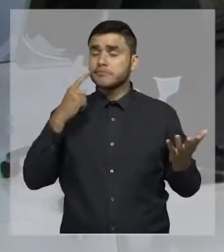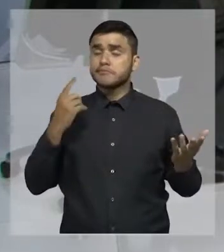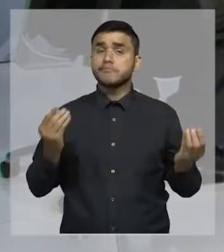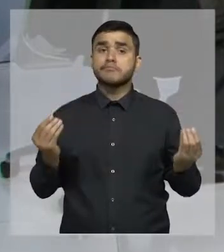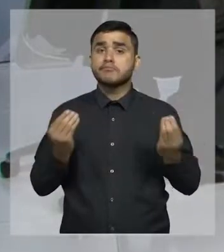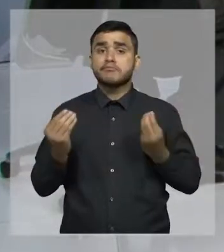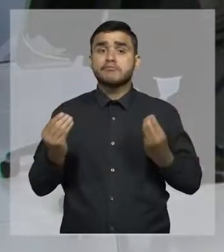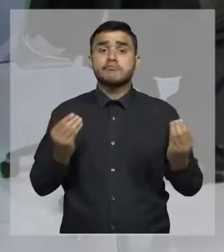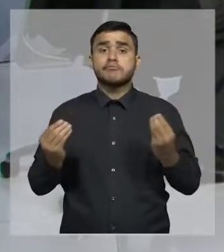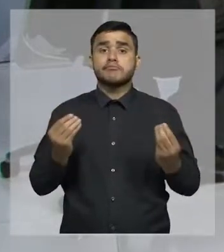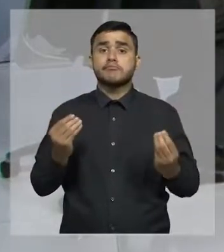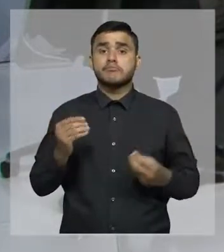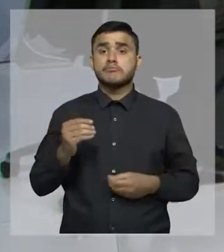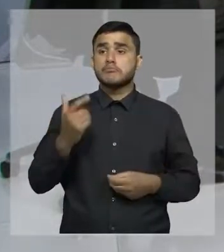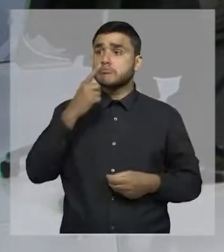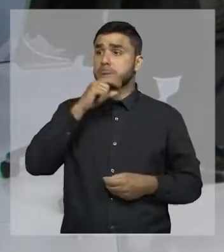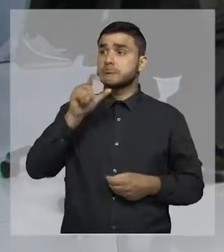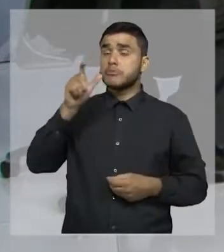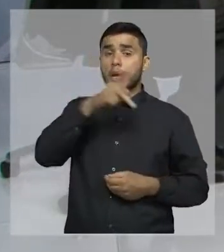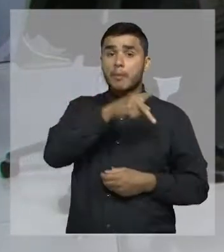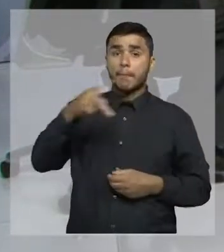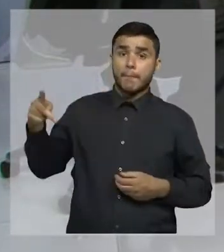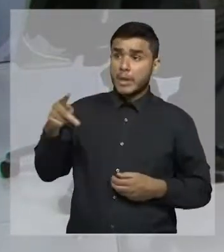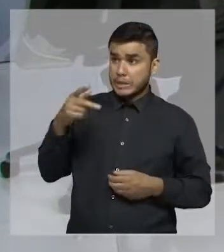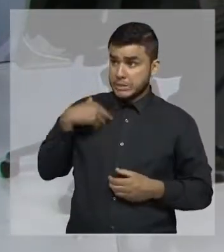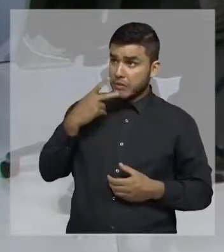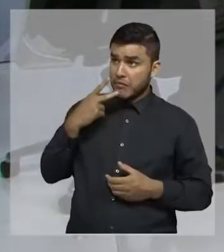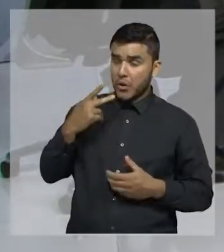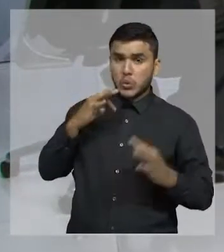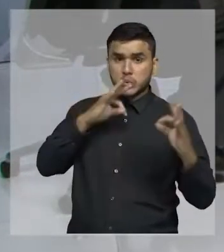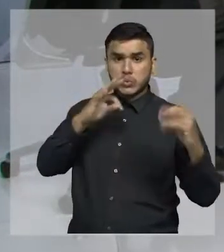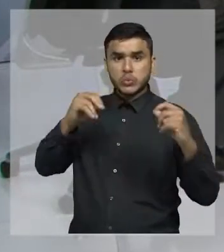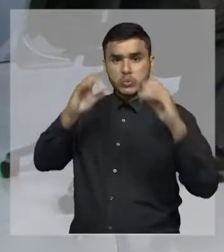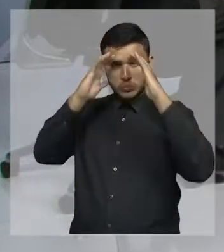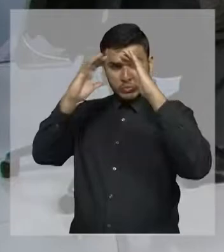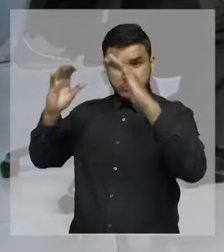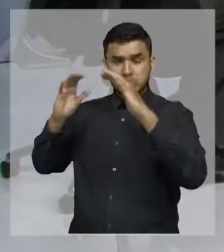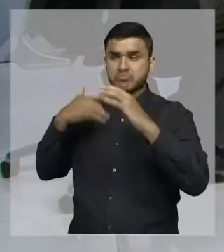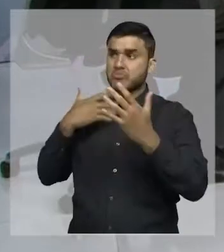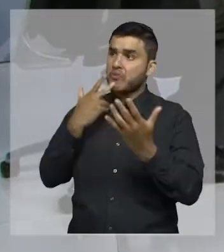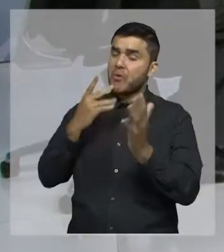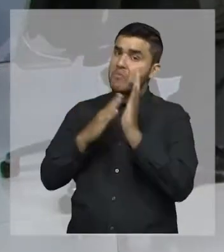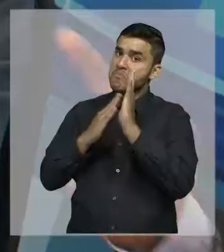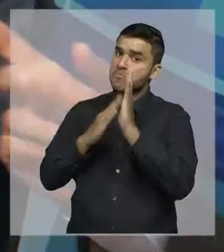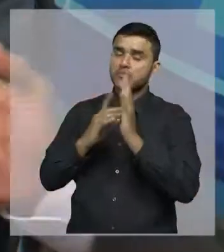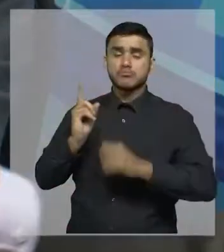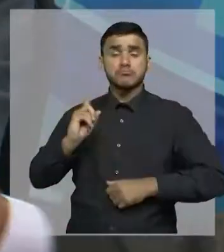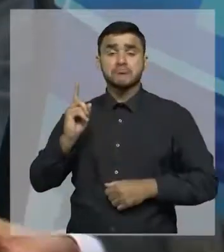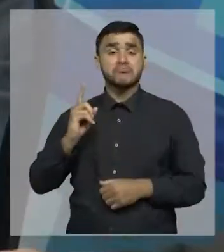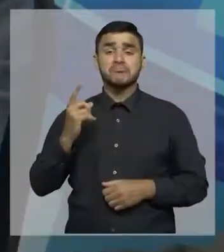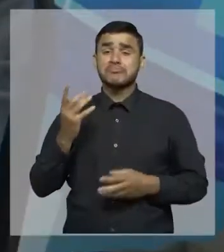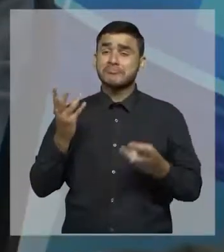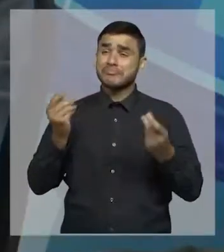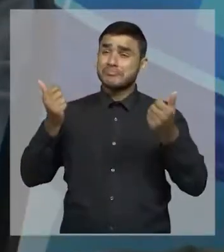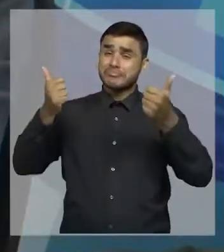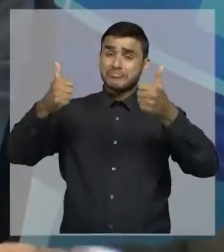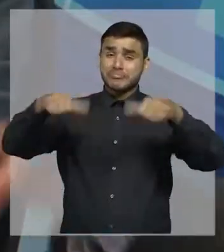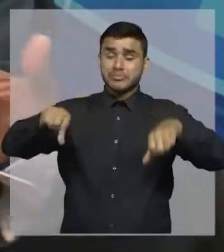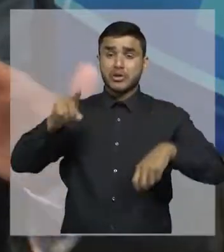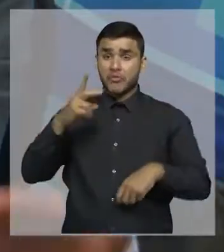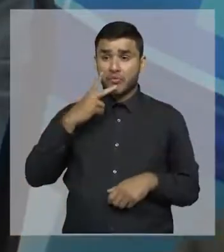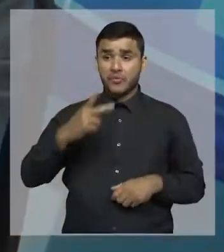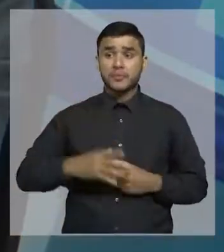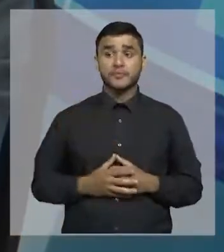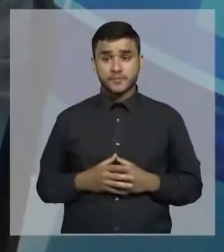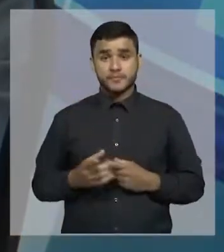na popularidade do chefe do executivo, que continuou muito baixa. Porque nós estávamos esquecendo aquela frase que diz,